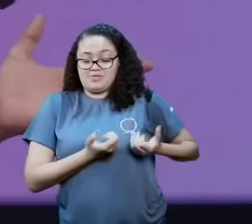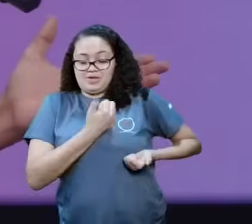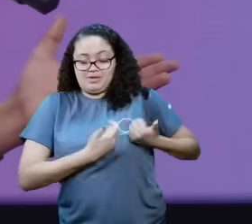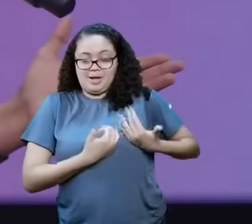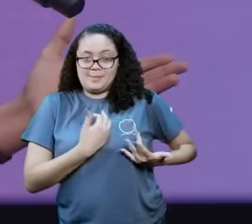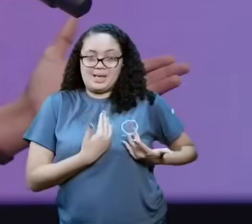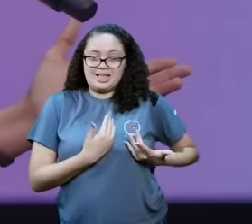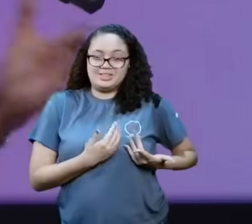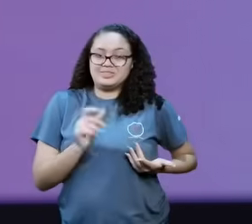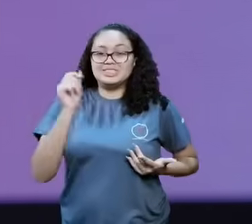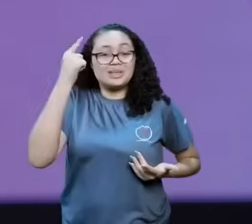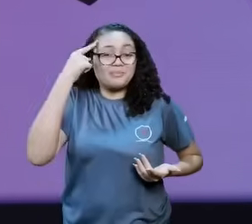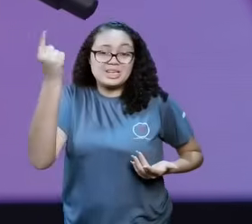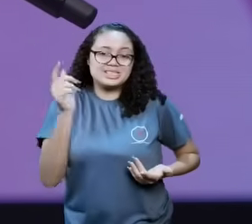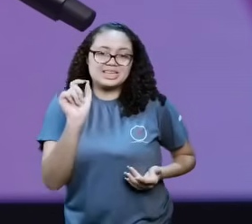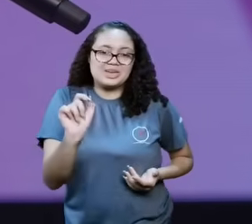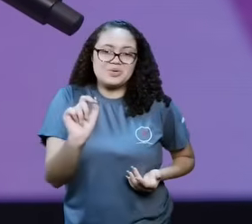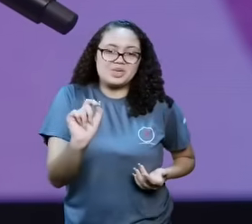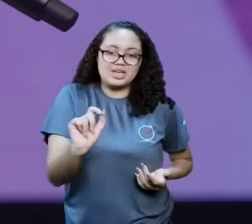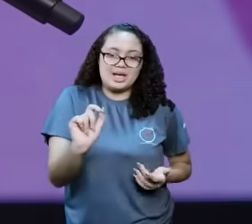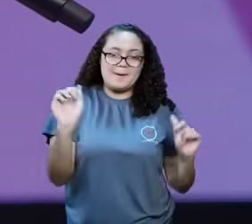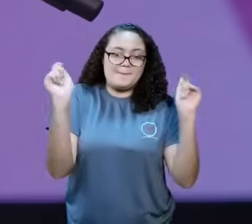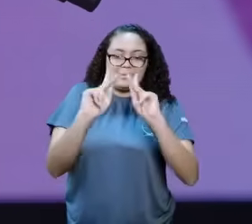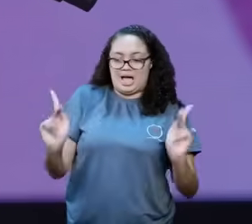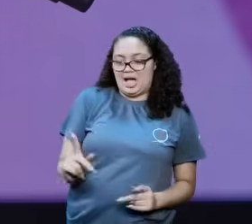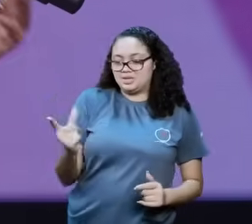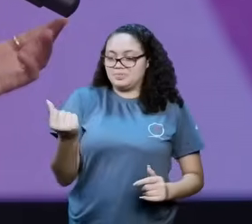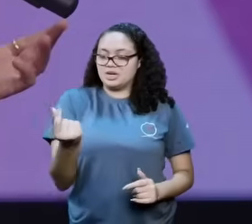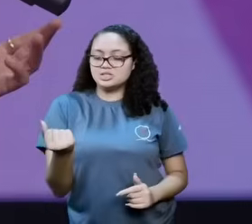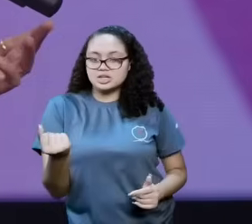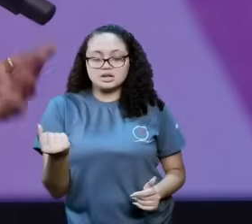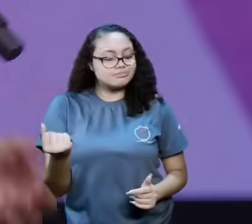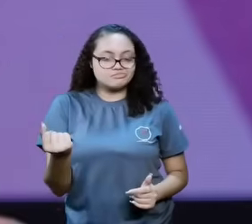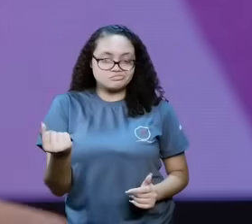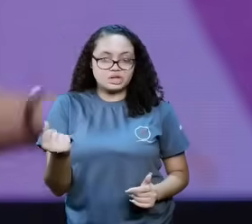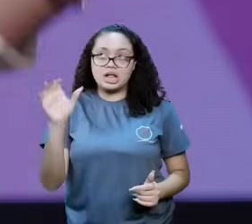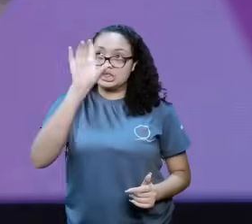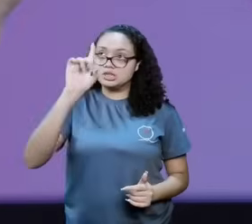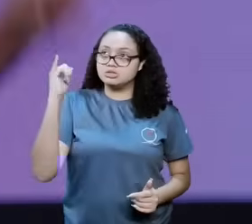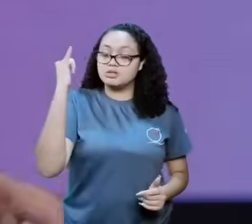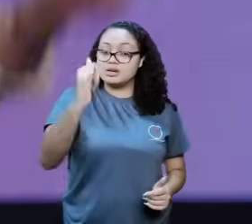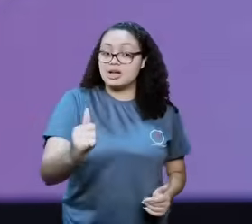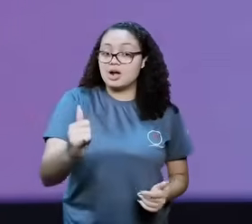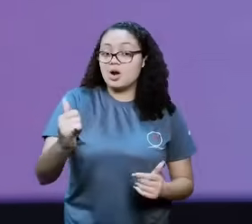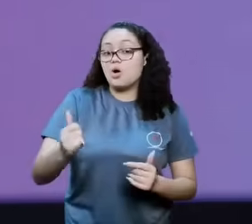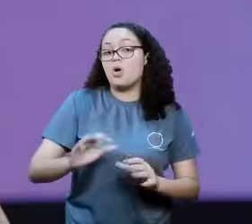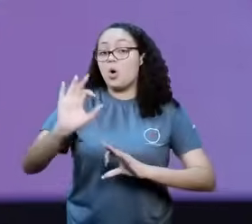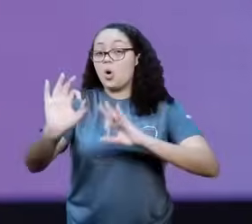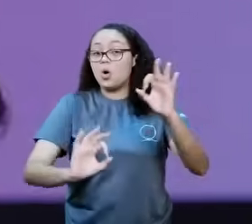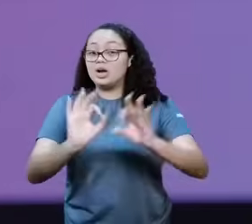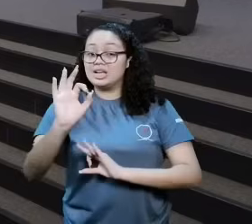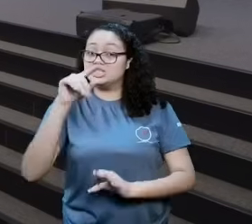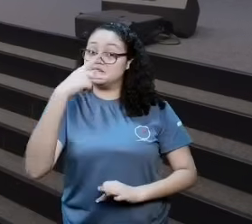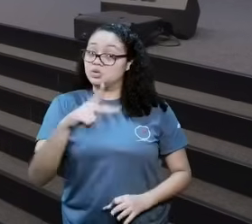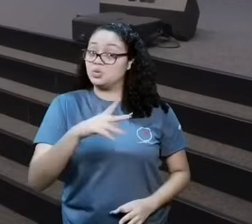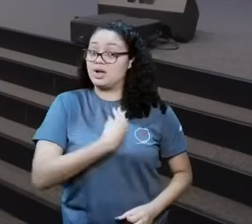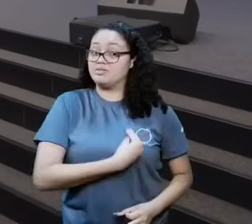Recompensa financeira? Prosperidade e paz? Deus está dizendo para mim e para você: organiza a tua vida espiritual que eu arrumo o teu vale.